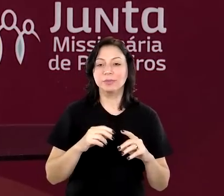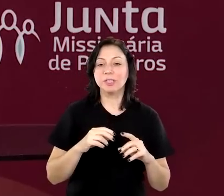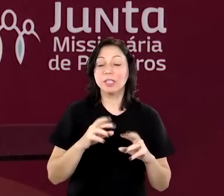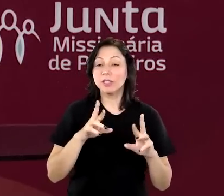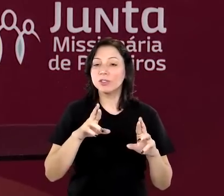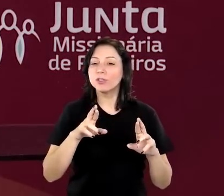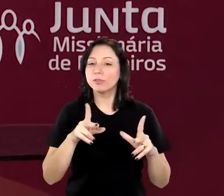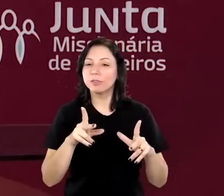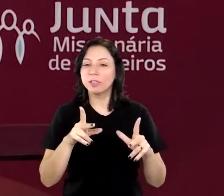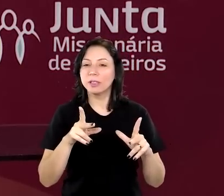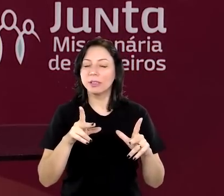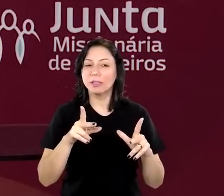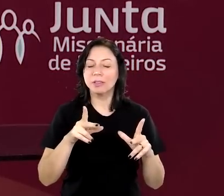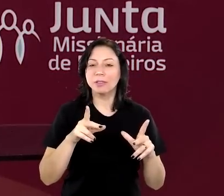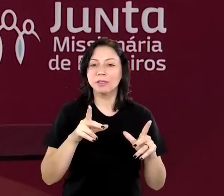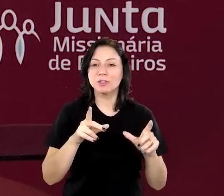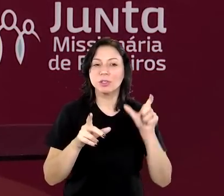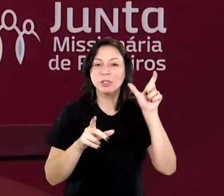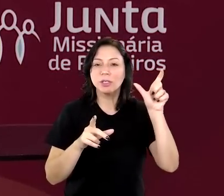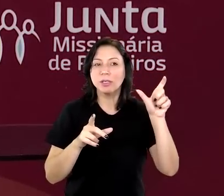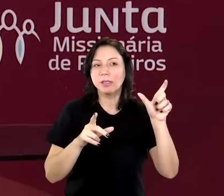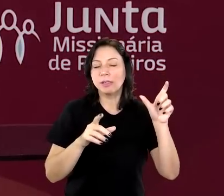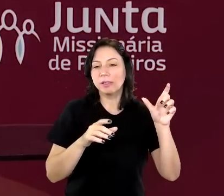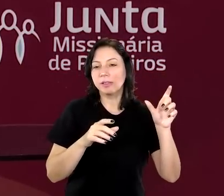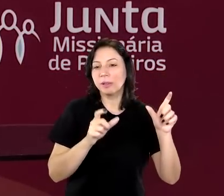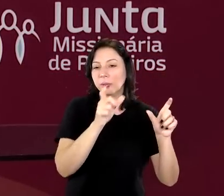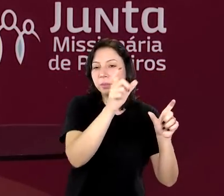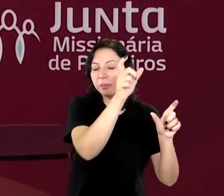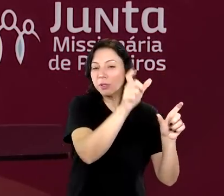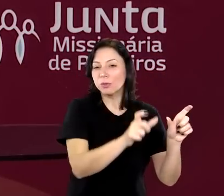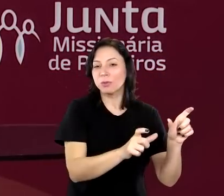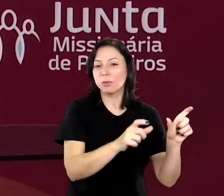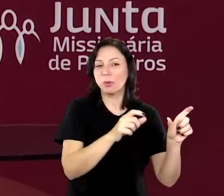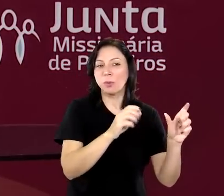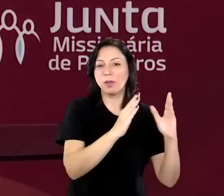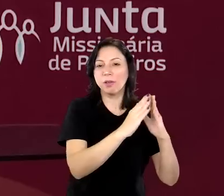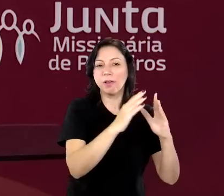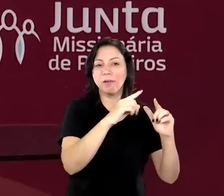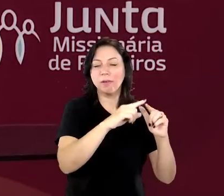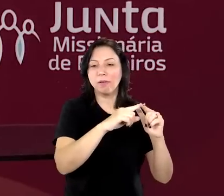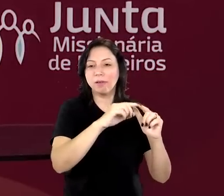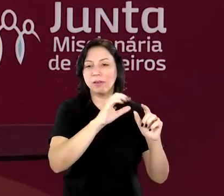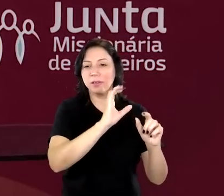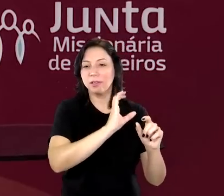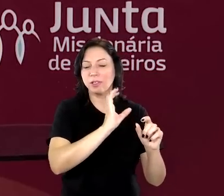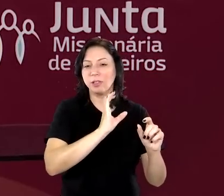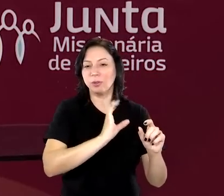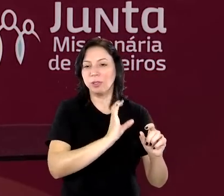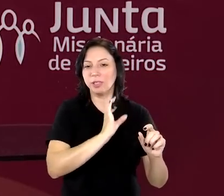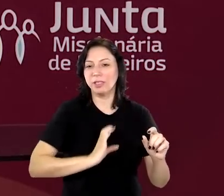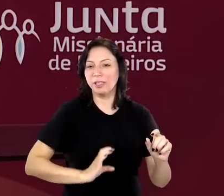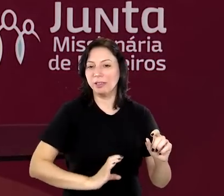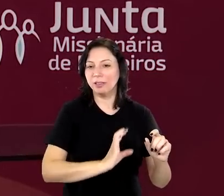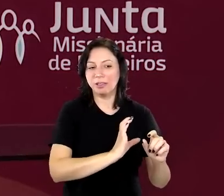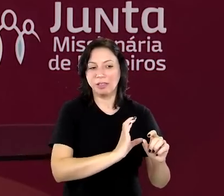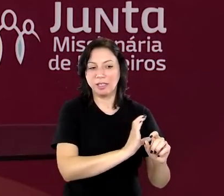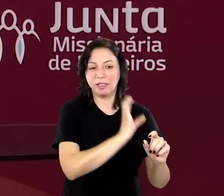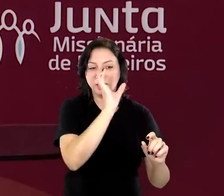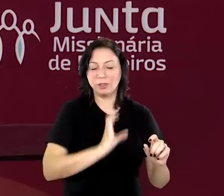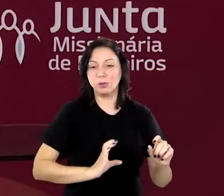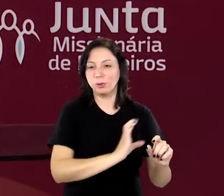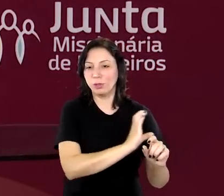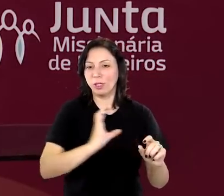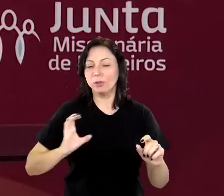mas Maria do ponto de vista de um personagem bíblico. Uma jovem, e você chegando